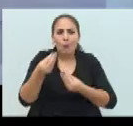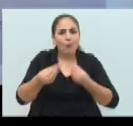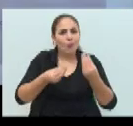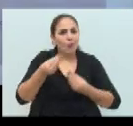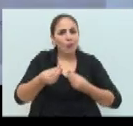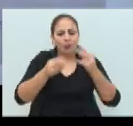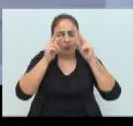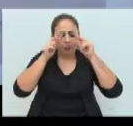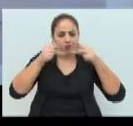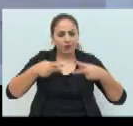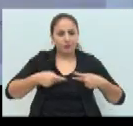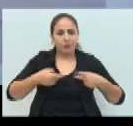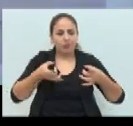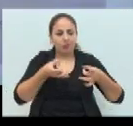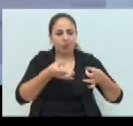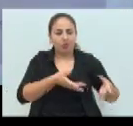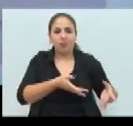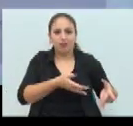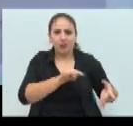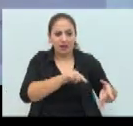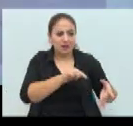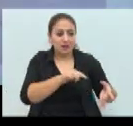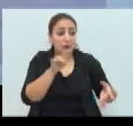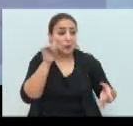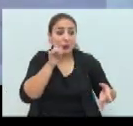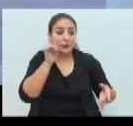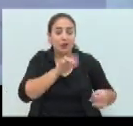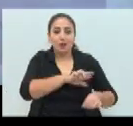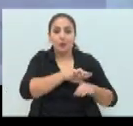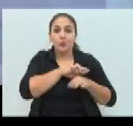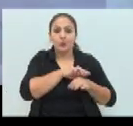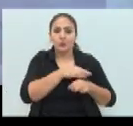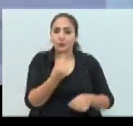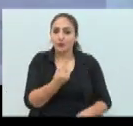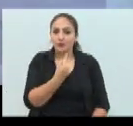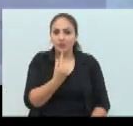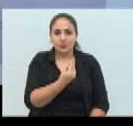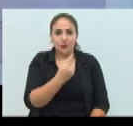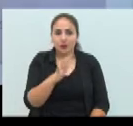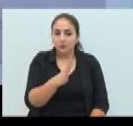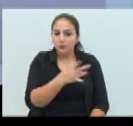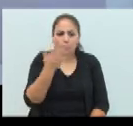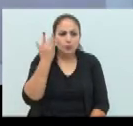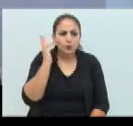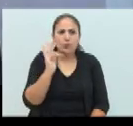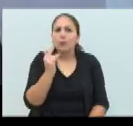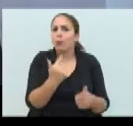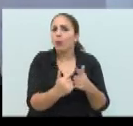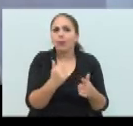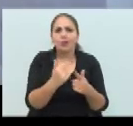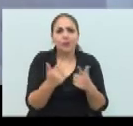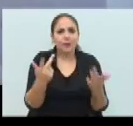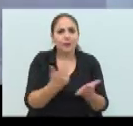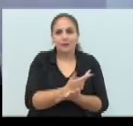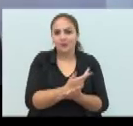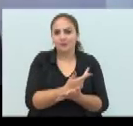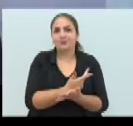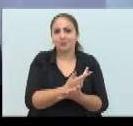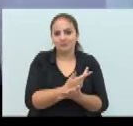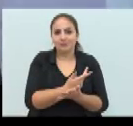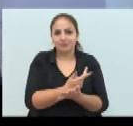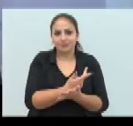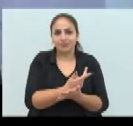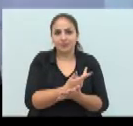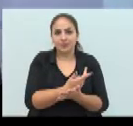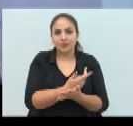fazer mal para seres que são indefesos, que muitas vezes nem sabe o porquê que está acontecendo. Então,